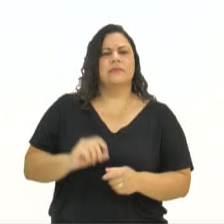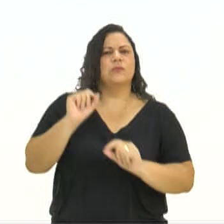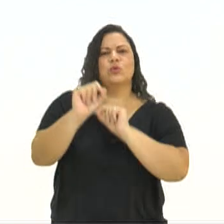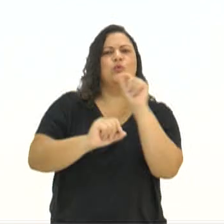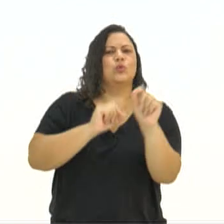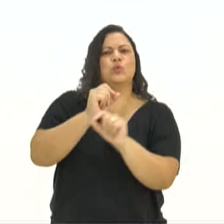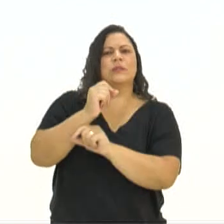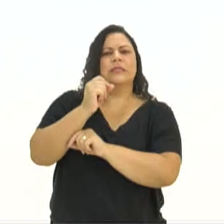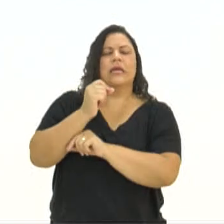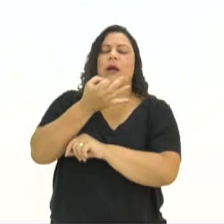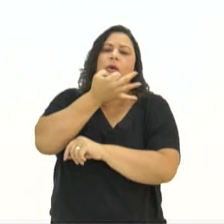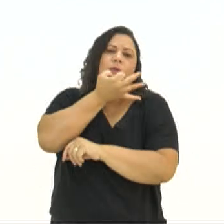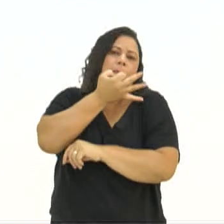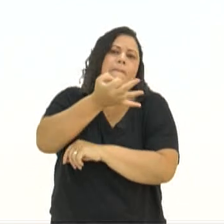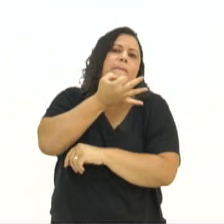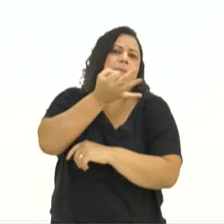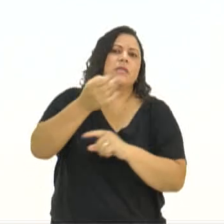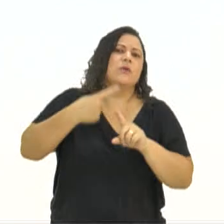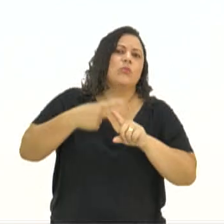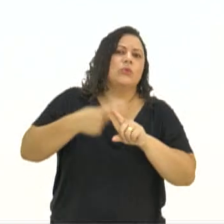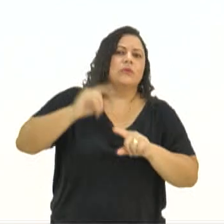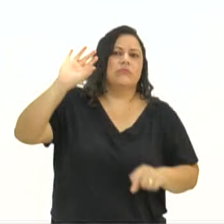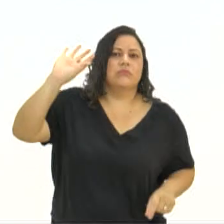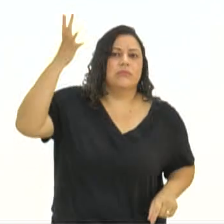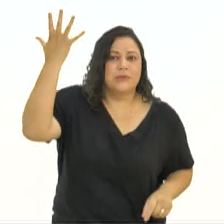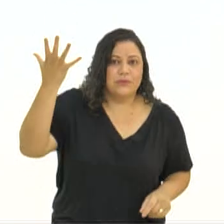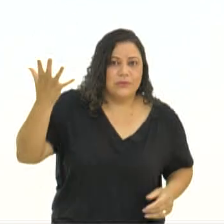vocês acham? O que você acha? Por que isso aconteceu?